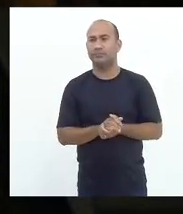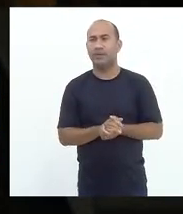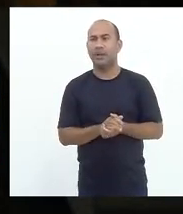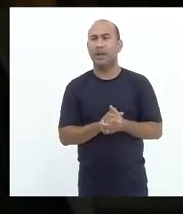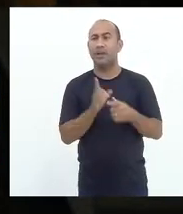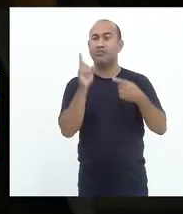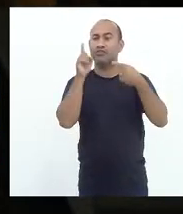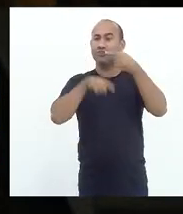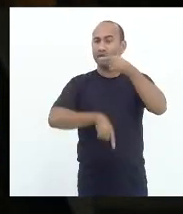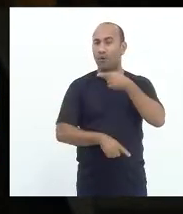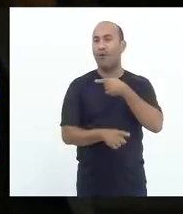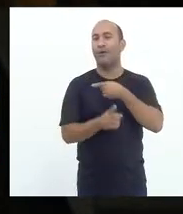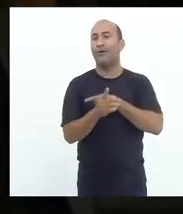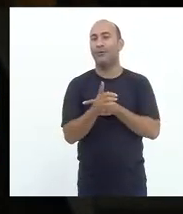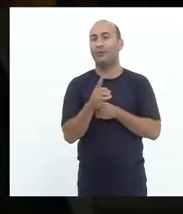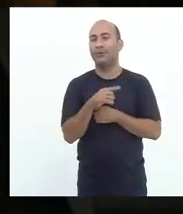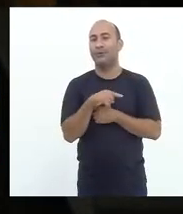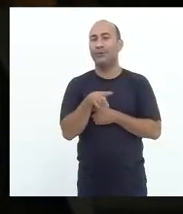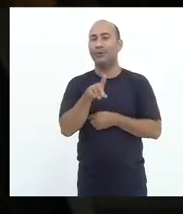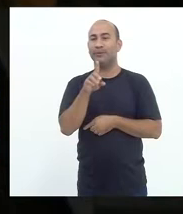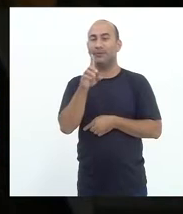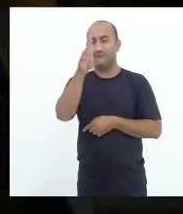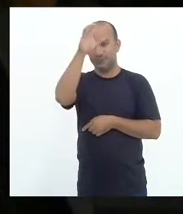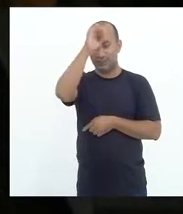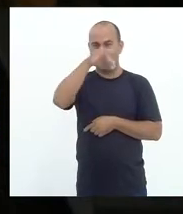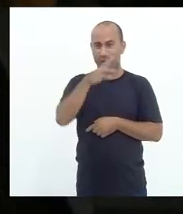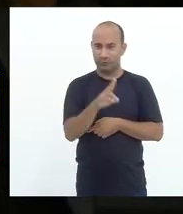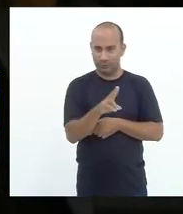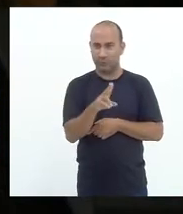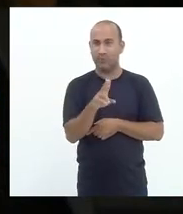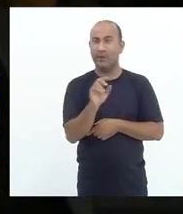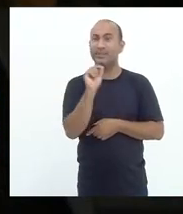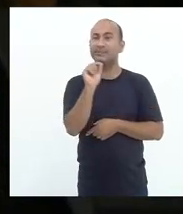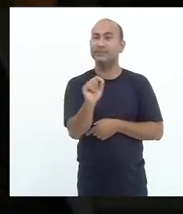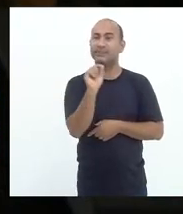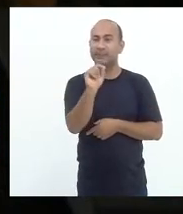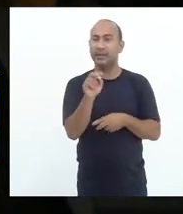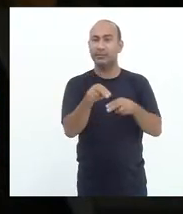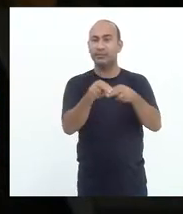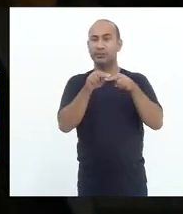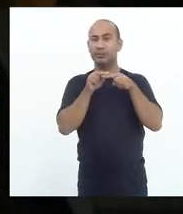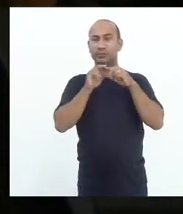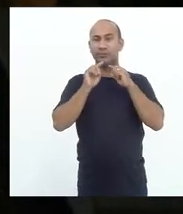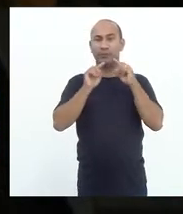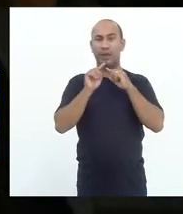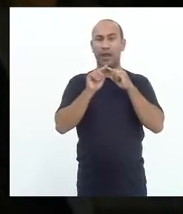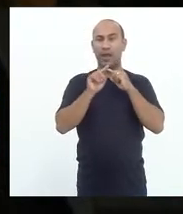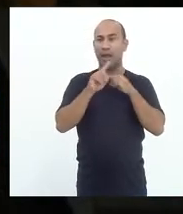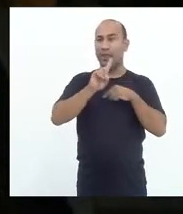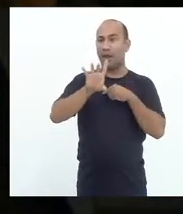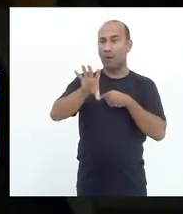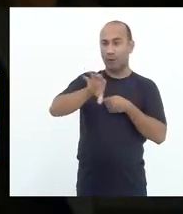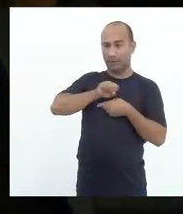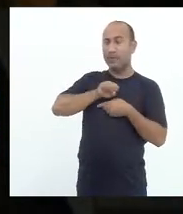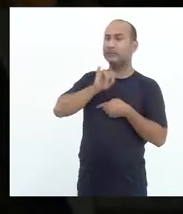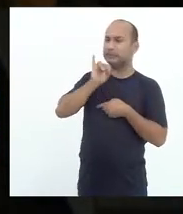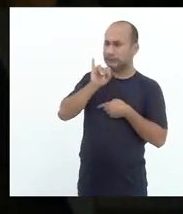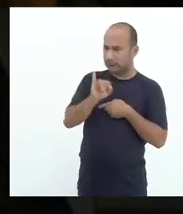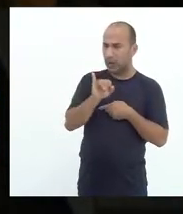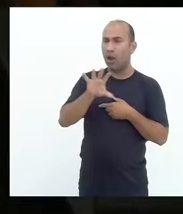Discordo, inclusive, de Vossa Excelência, tia Duju, de que para discursar não contamina. Contamina